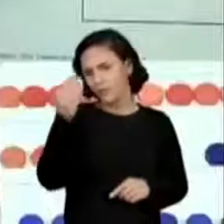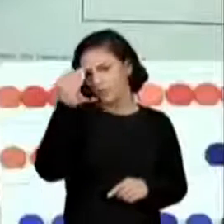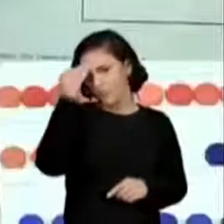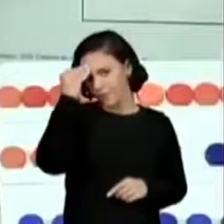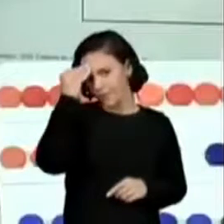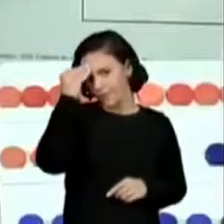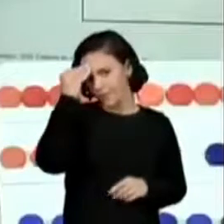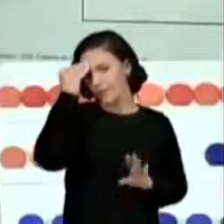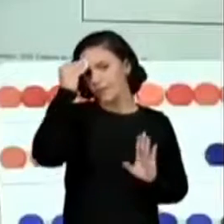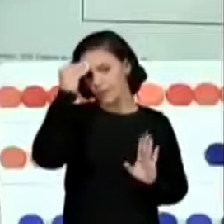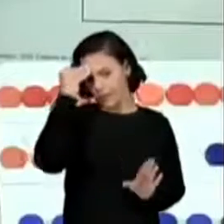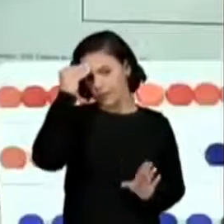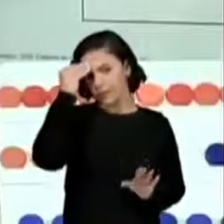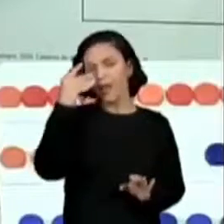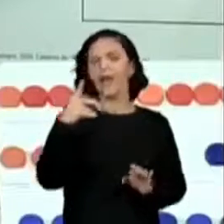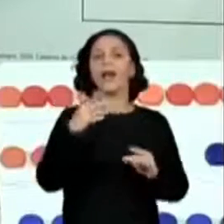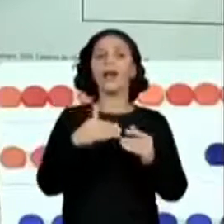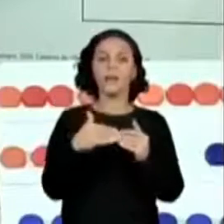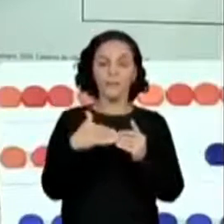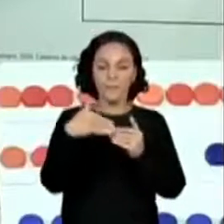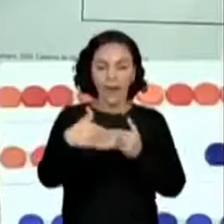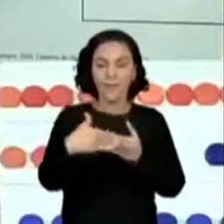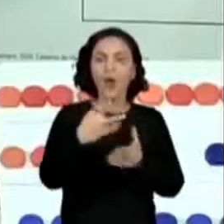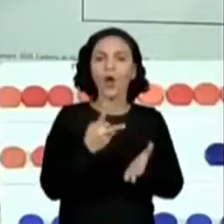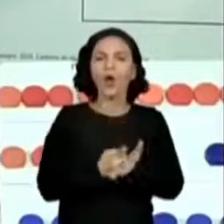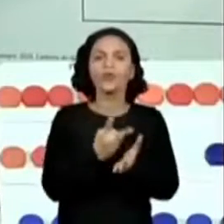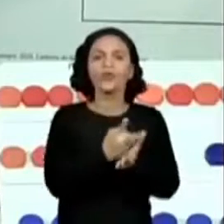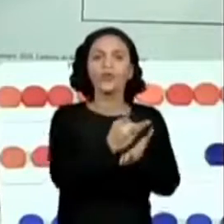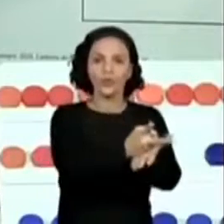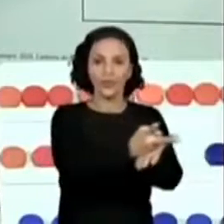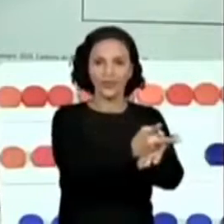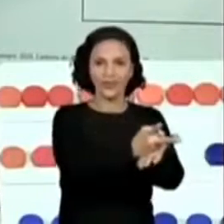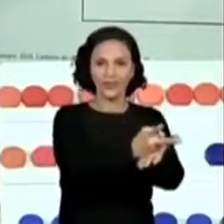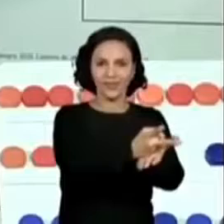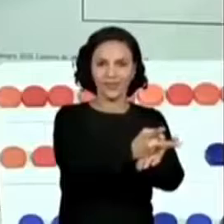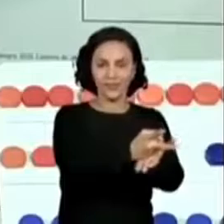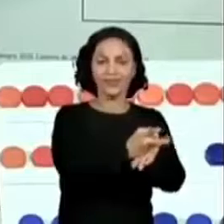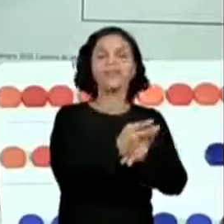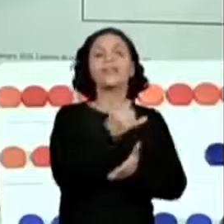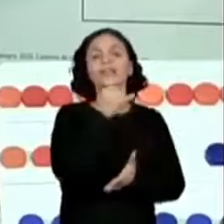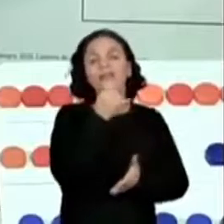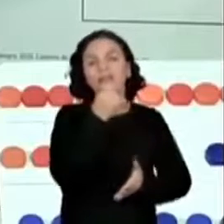a partir ali do 16, a gente vai continuar.